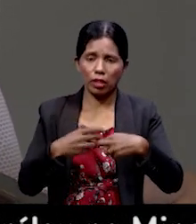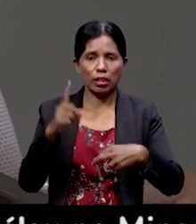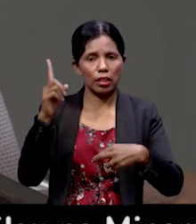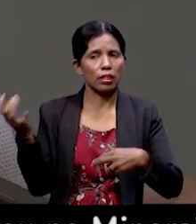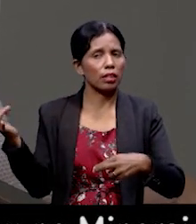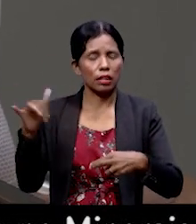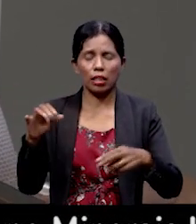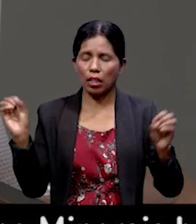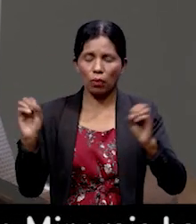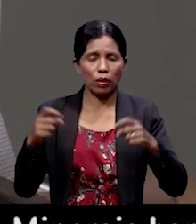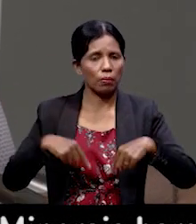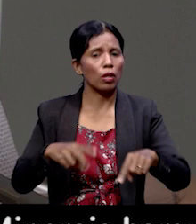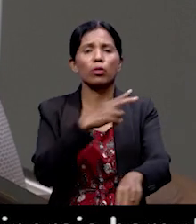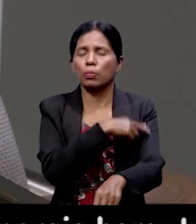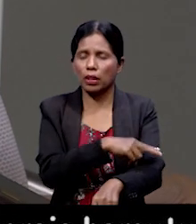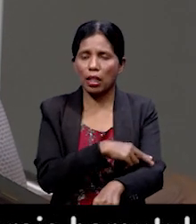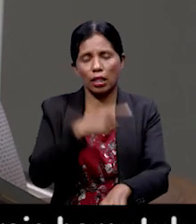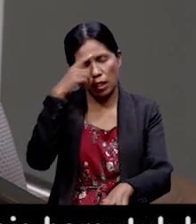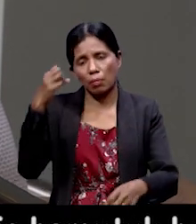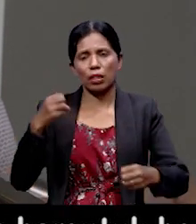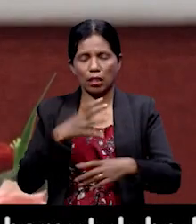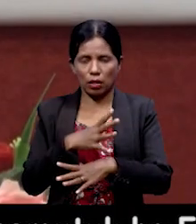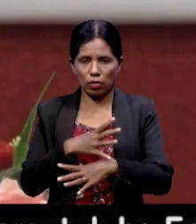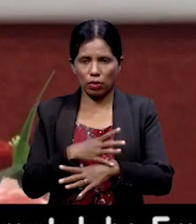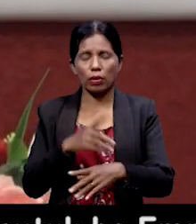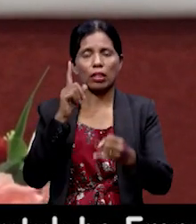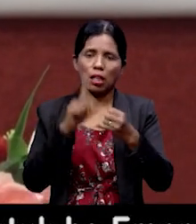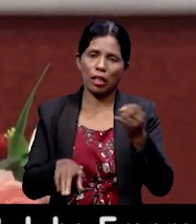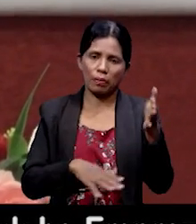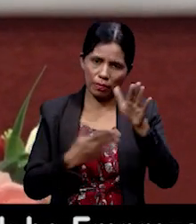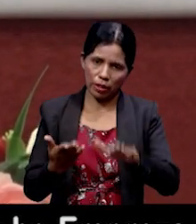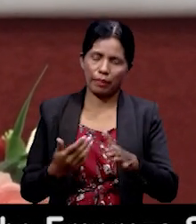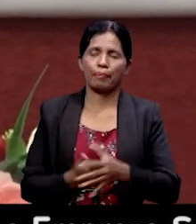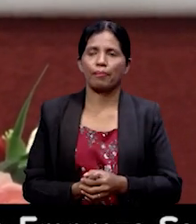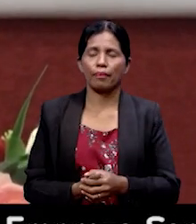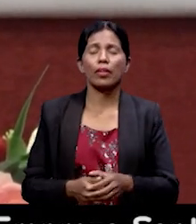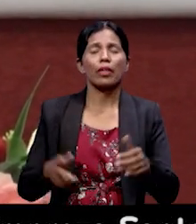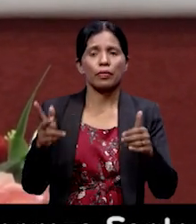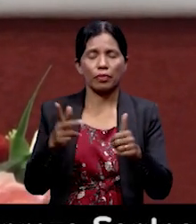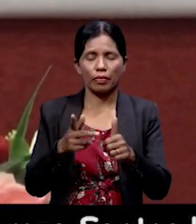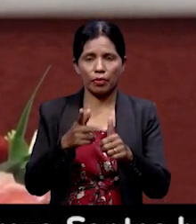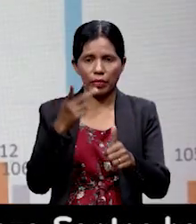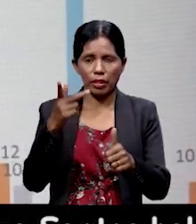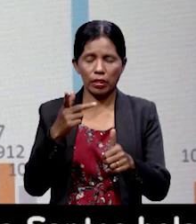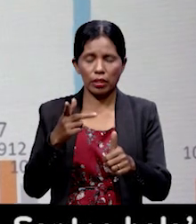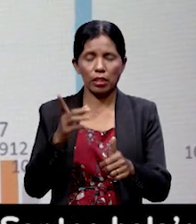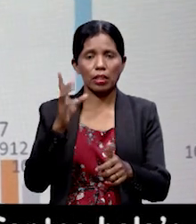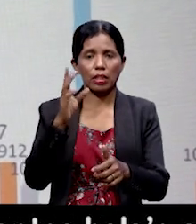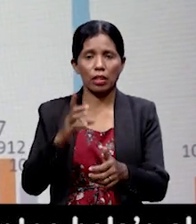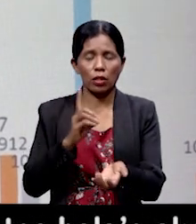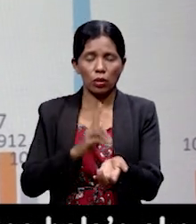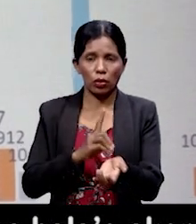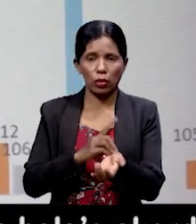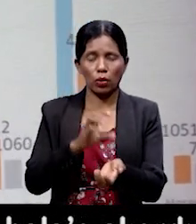kuiba to tratamento tauk tratamento depois to ikus la convida. Vice-coordenador Força Tarefa Prevenção e Mitigação Surto